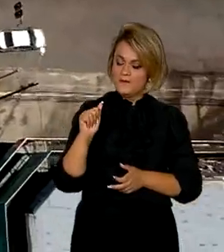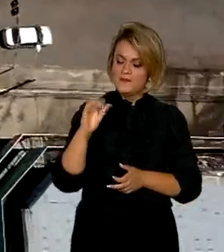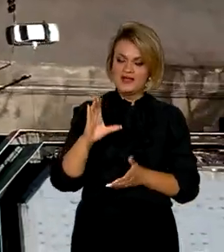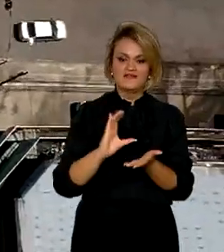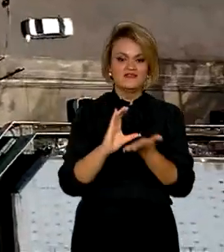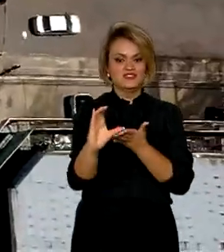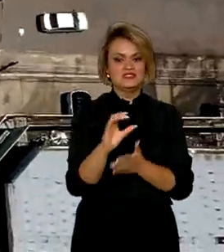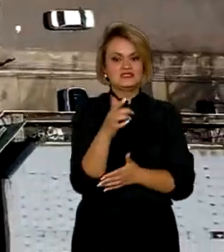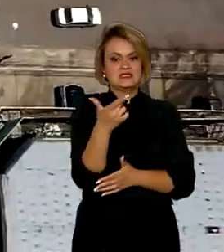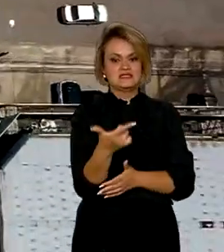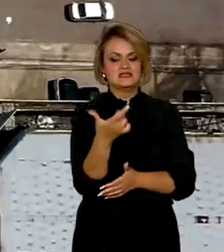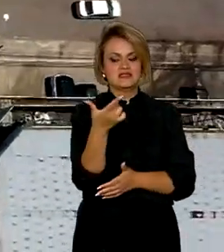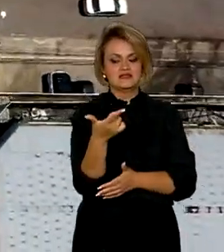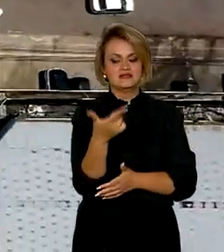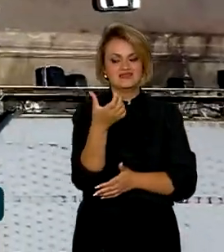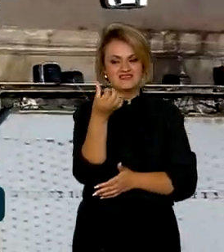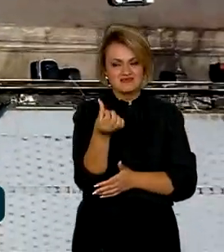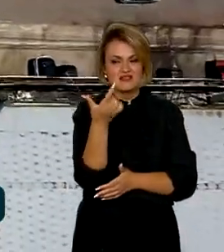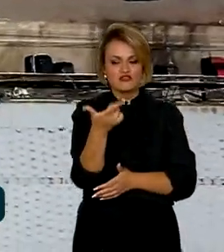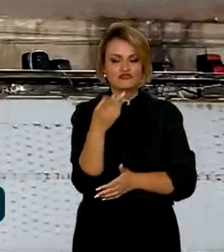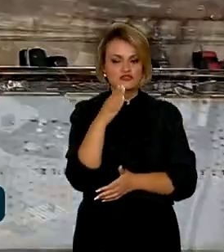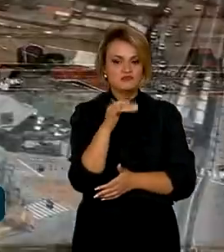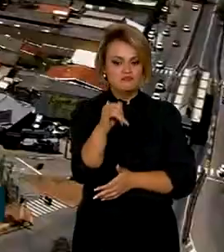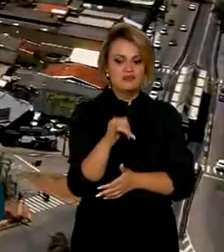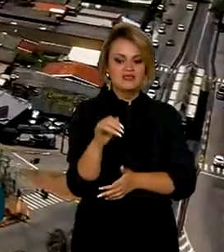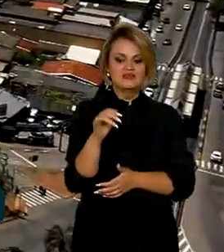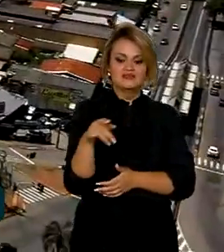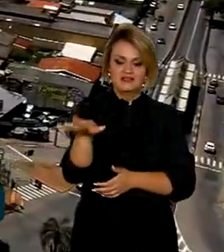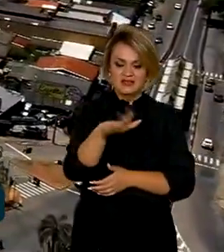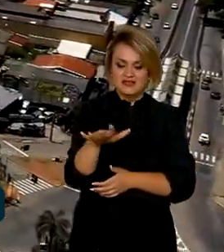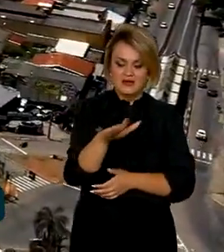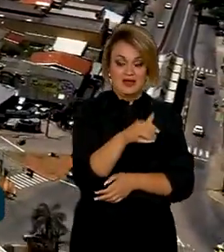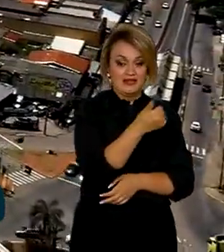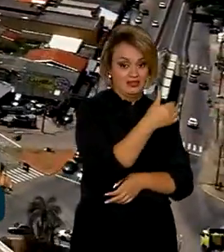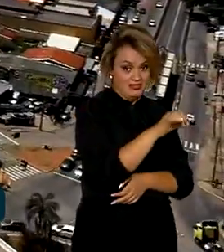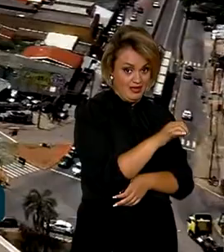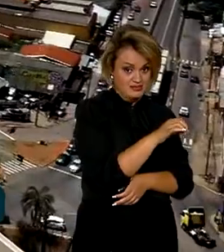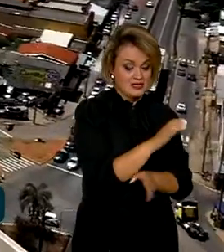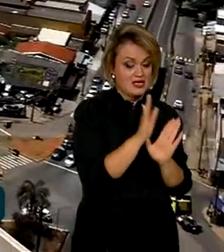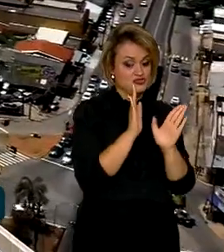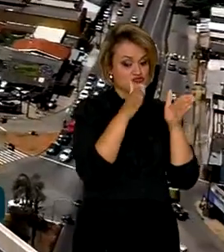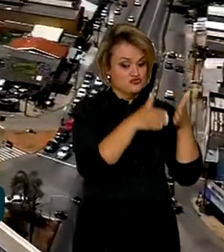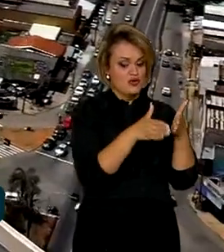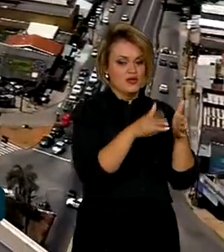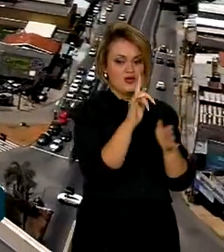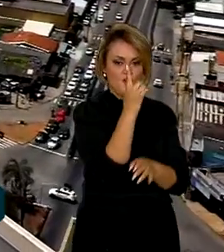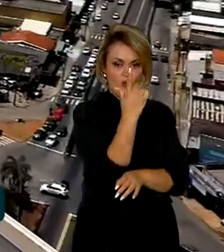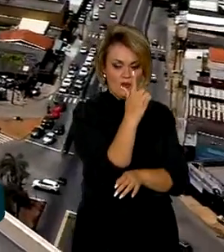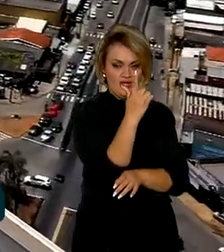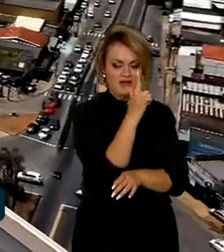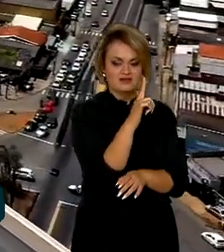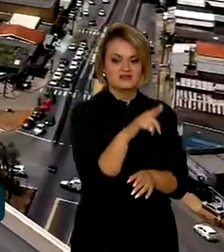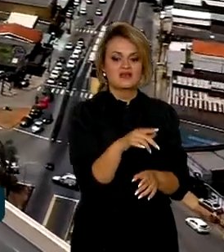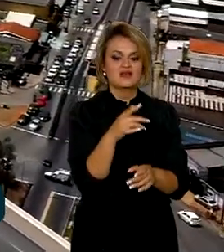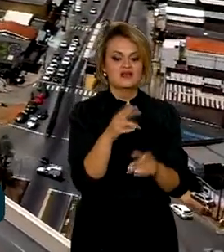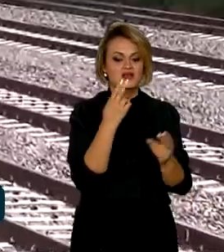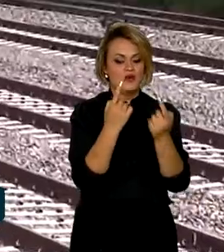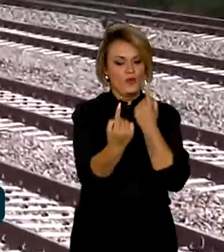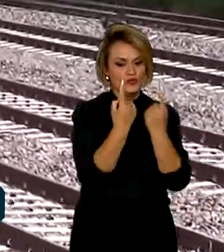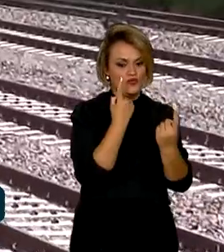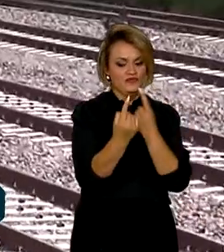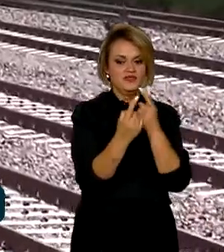investir 62 bilhões de reais na região, sendo 10 bilhões exclusivamente em Goiás, com foco em